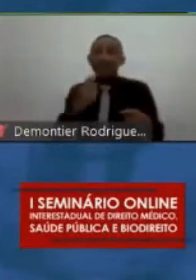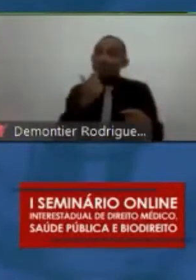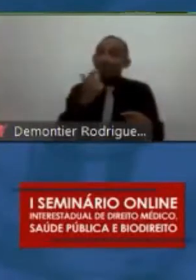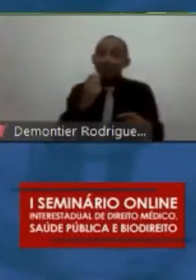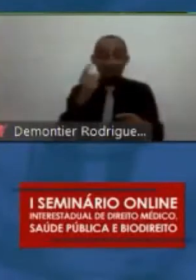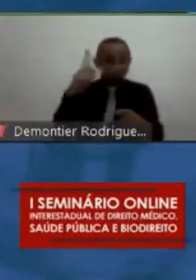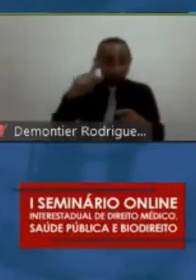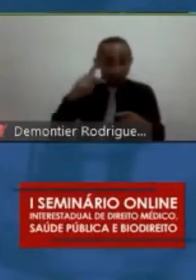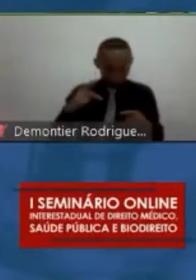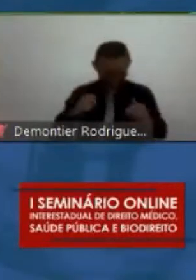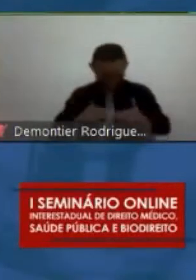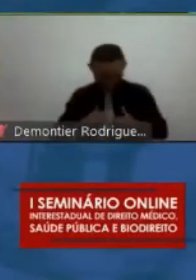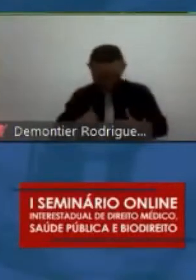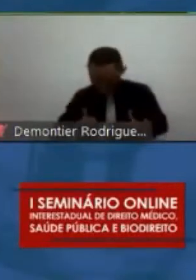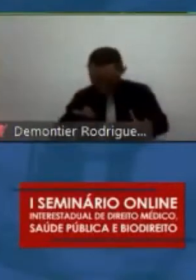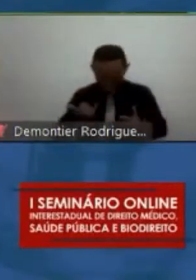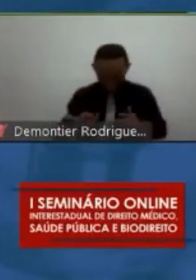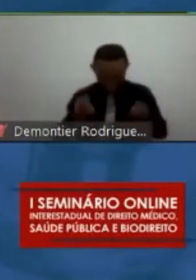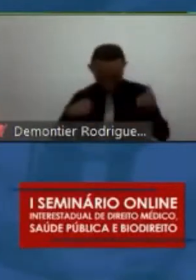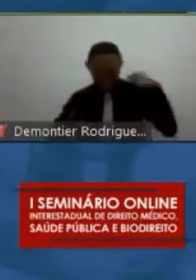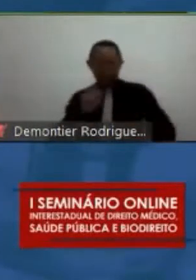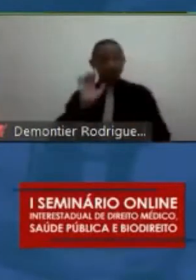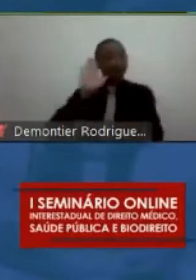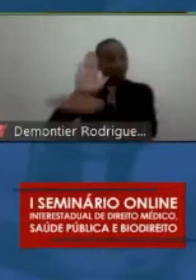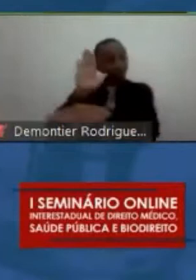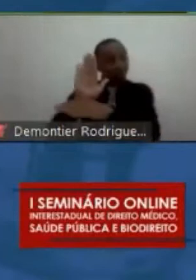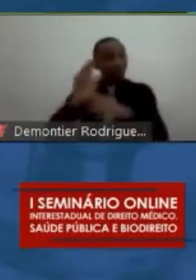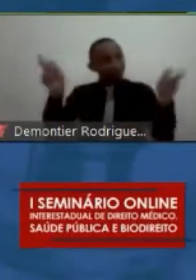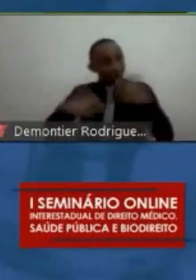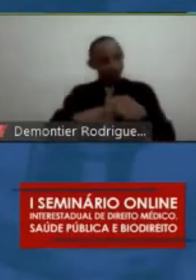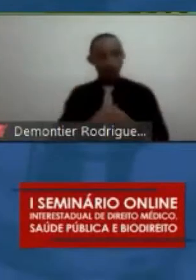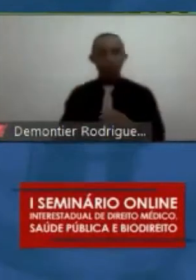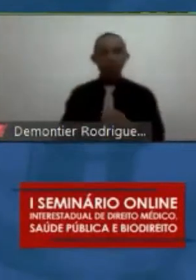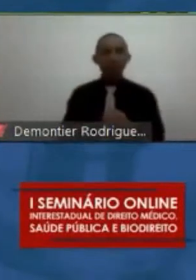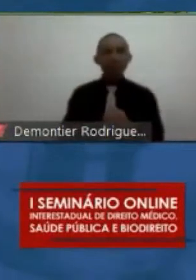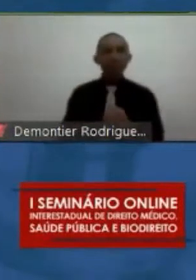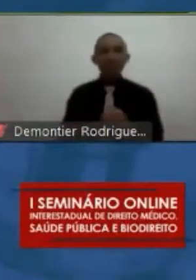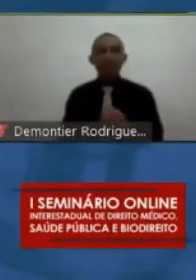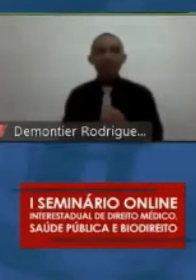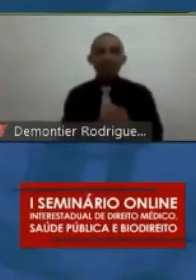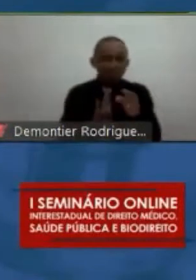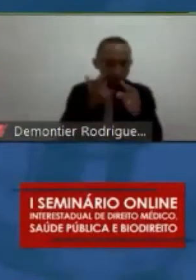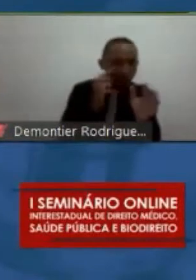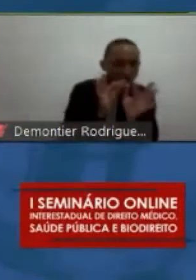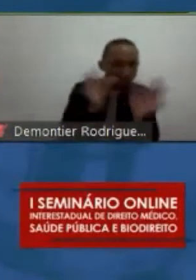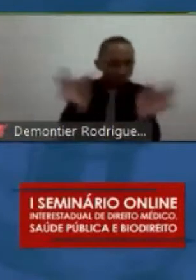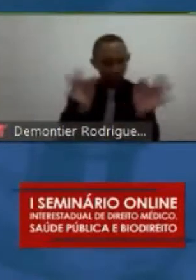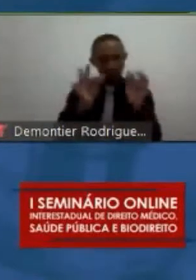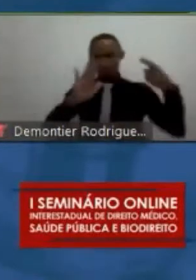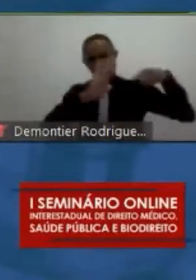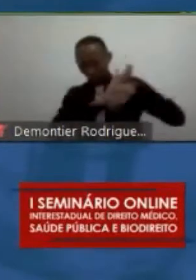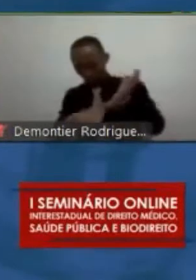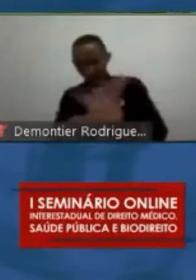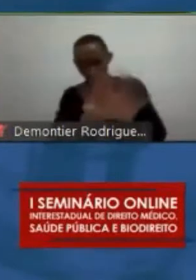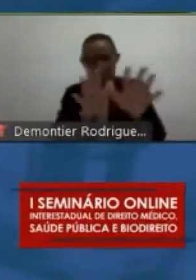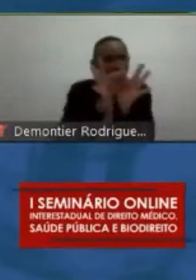são qualificações da boa gestão do paciente. De uma forma bastante simples, eu não quero entrar no detalhe aqui